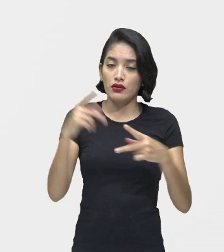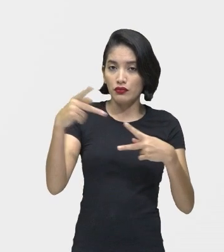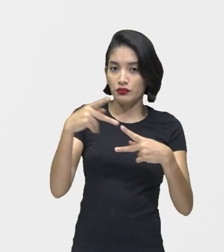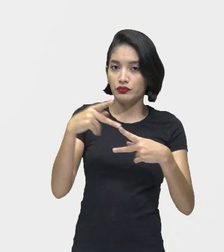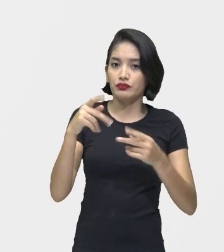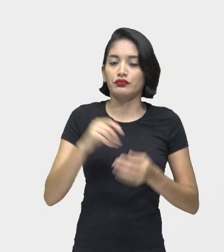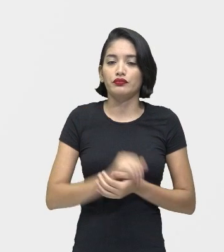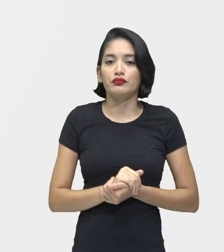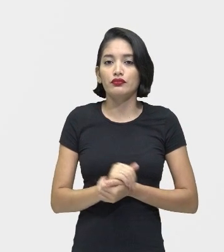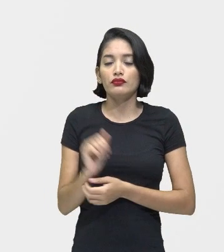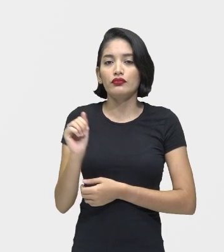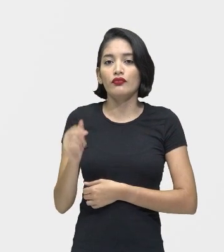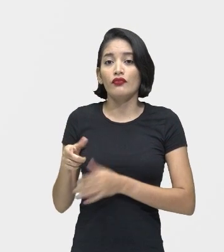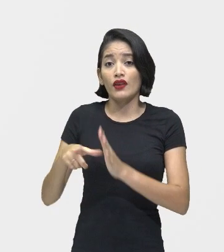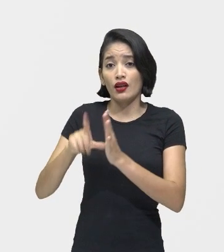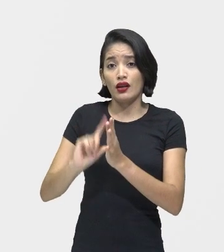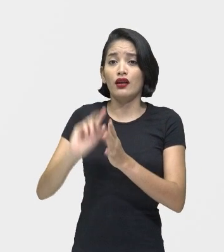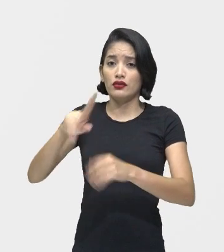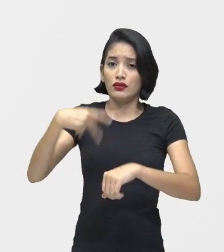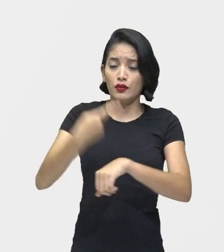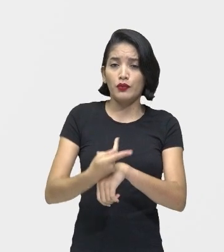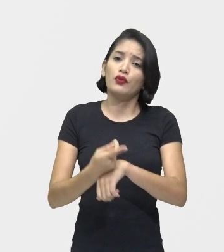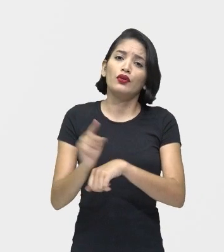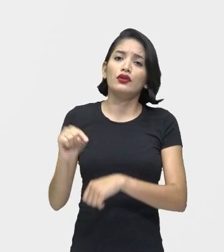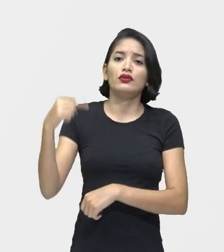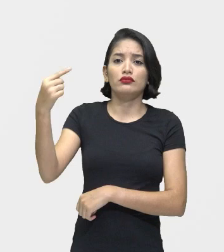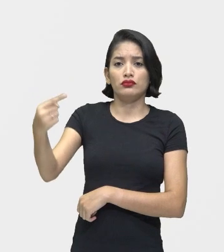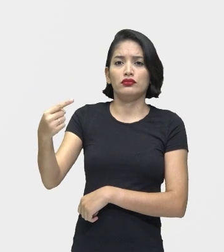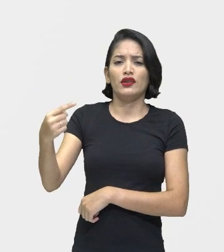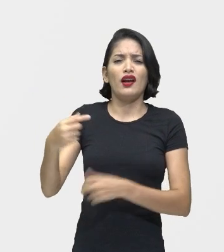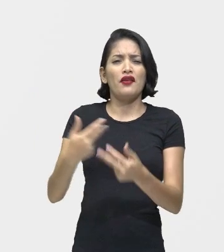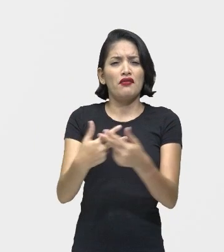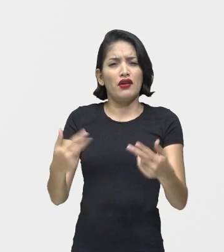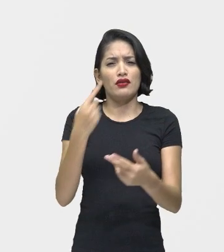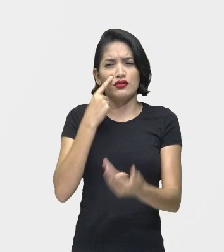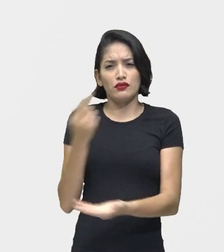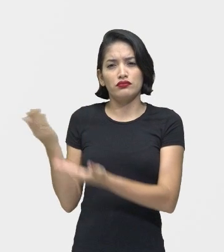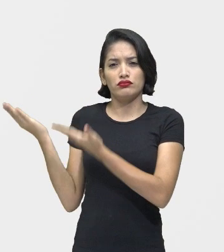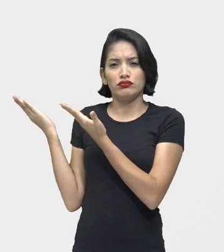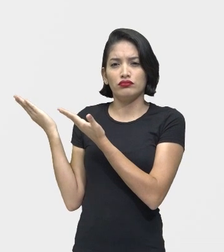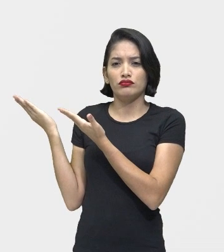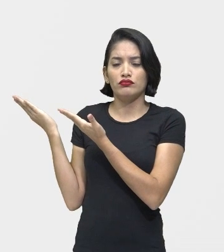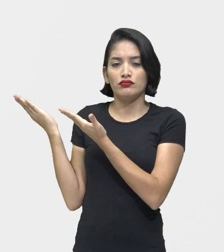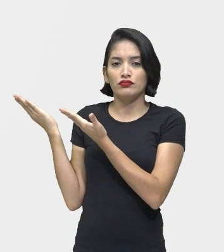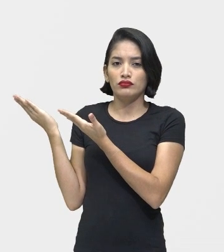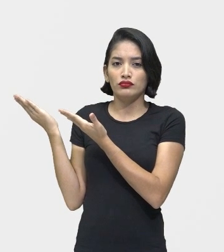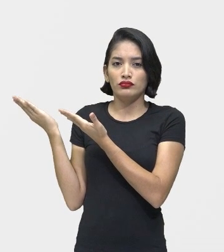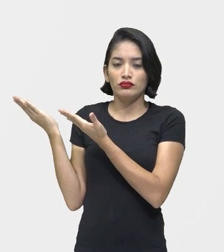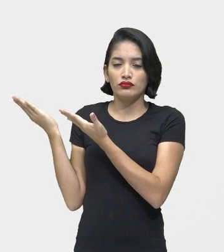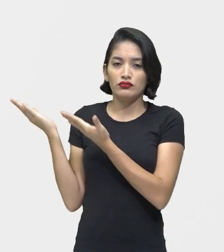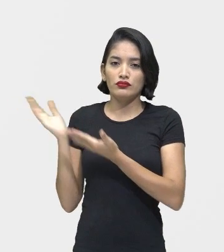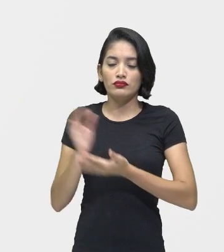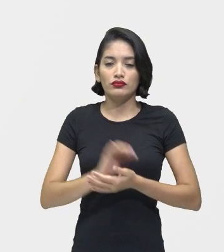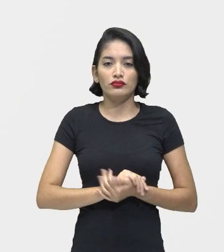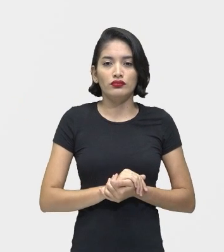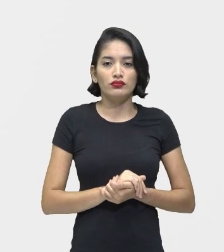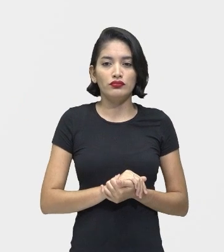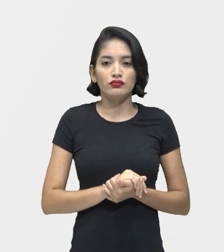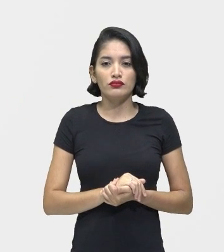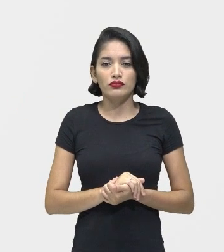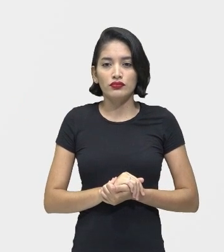tá? Ante, após, até, com, contra, de, desde,